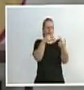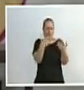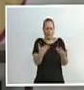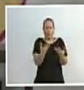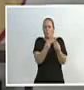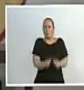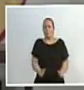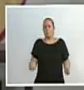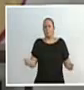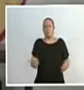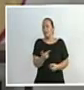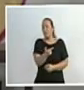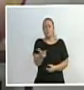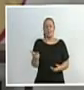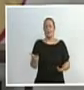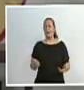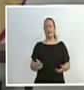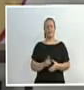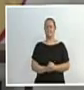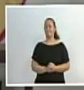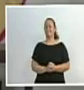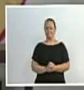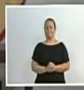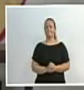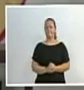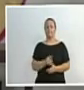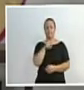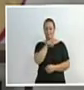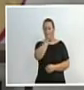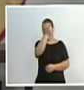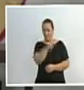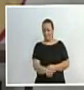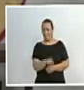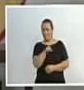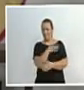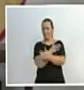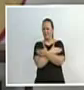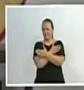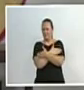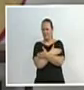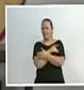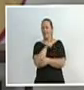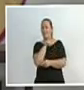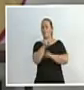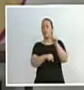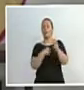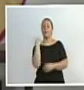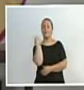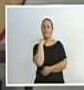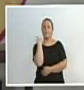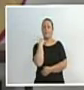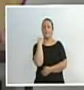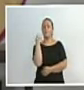interrompe sonhos, expõe o desempregado a ser uma vítima